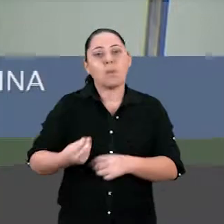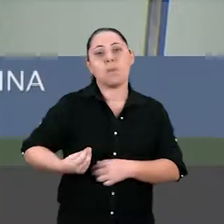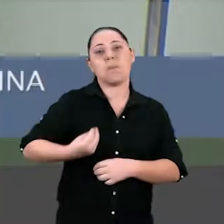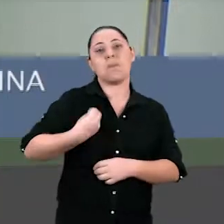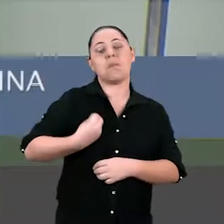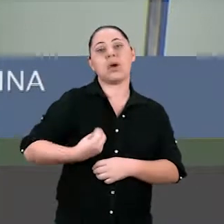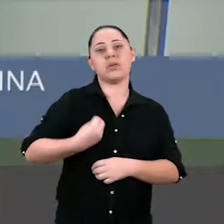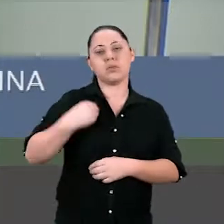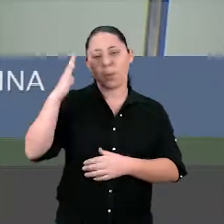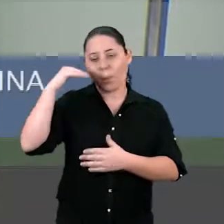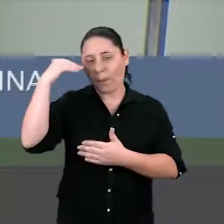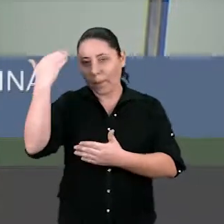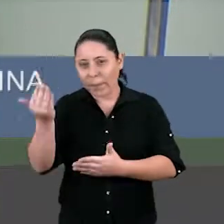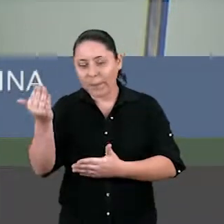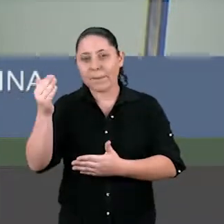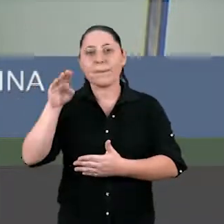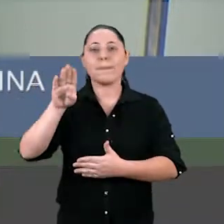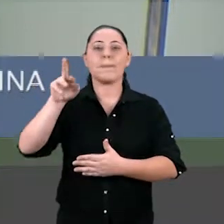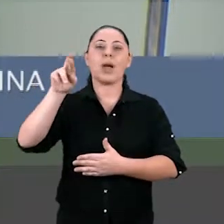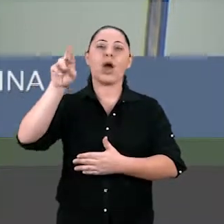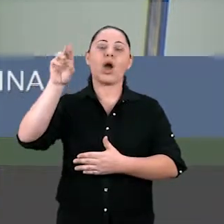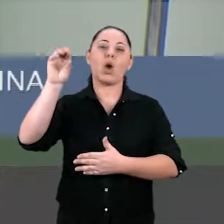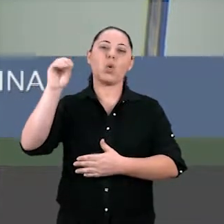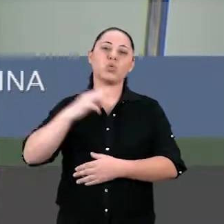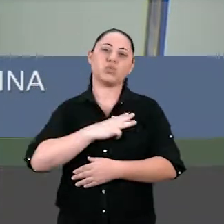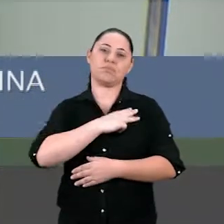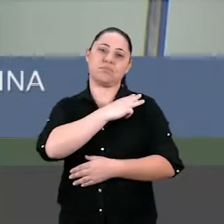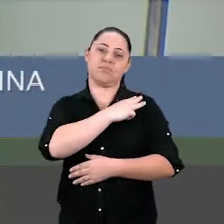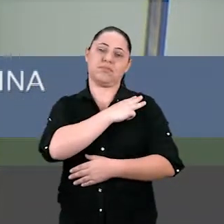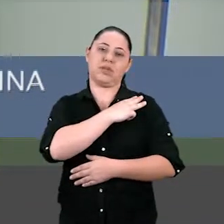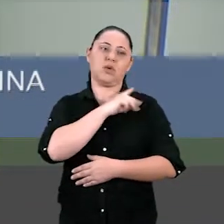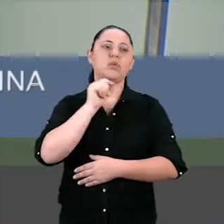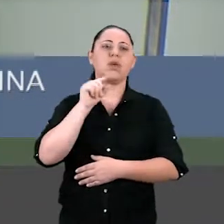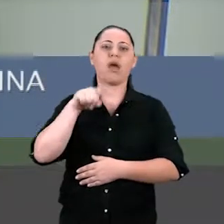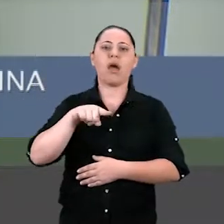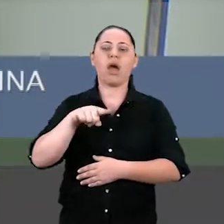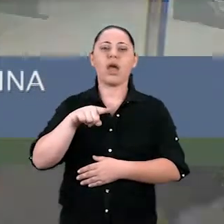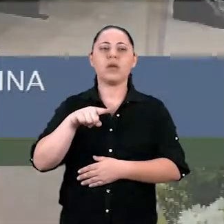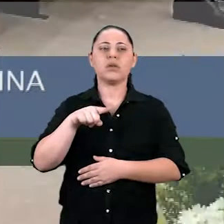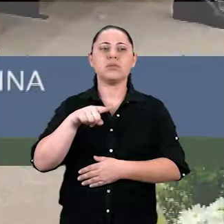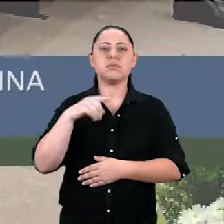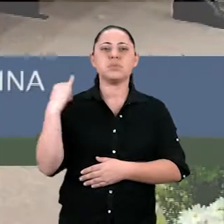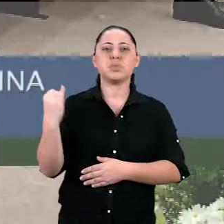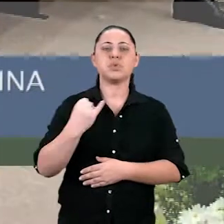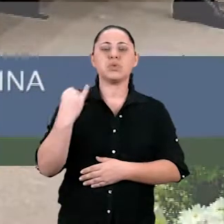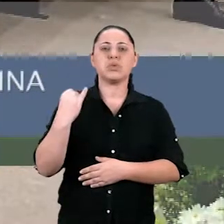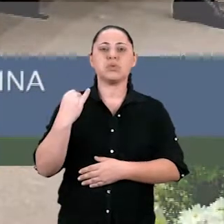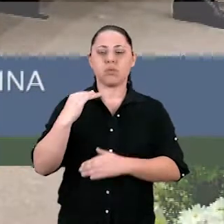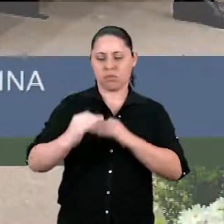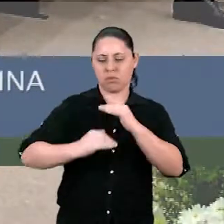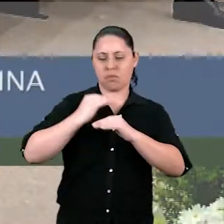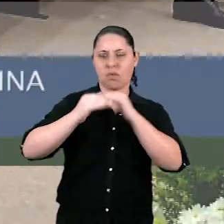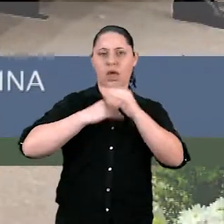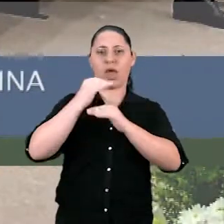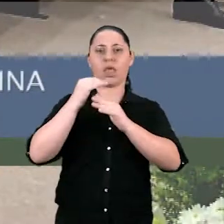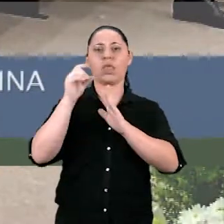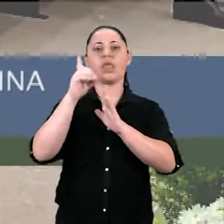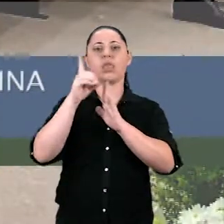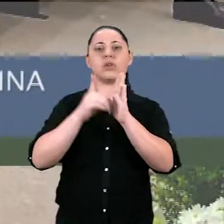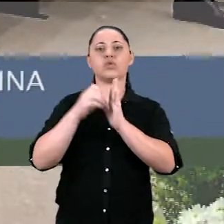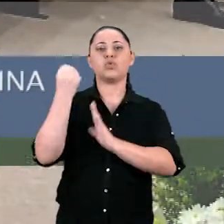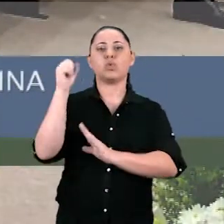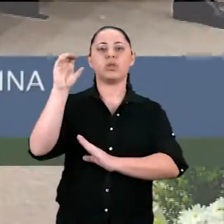dessa homenagem ao ministro Barroso, por tudo que ele significou na formação de todos nós, na década de 80, 90, no Brasil e até